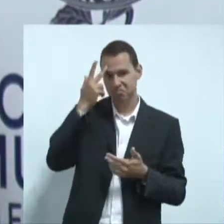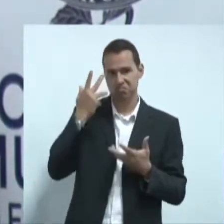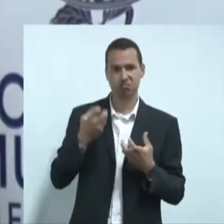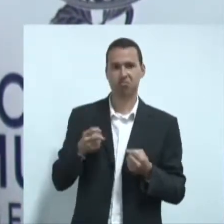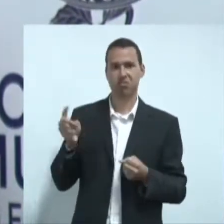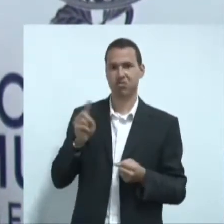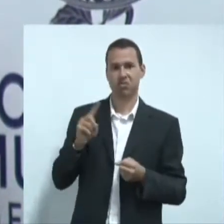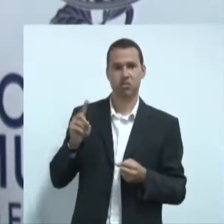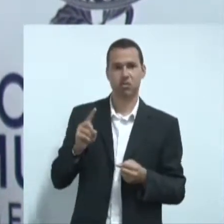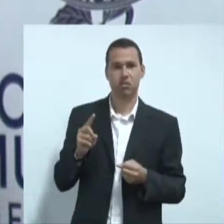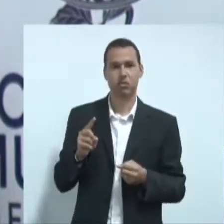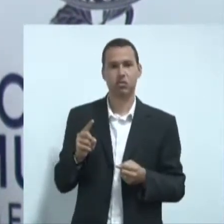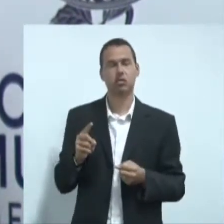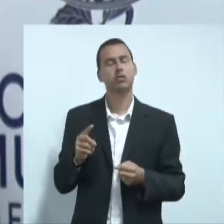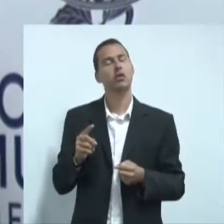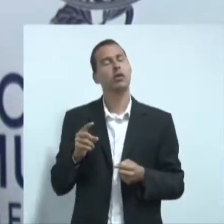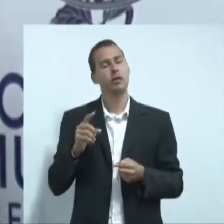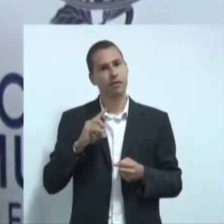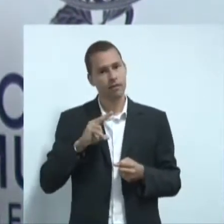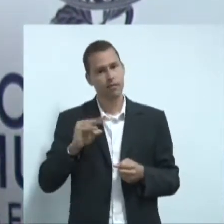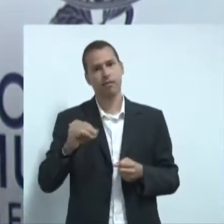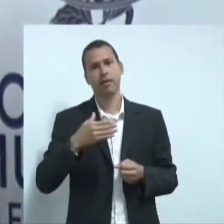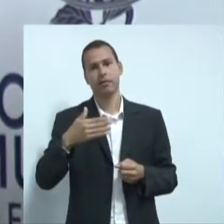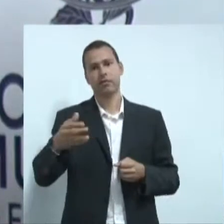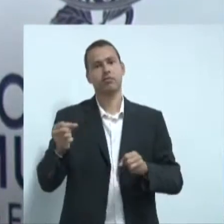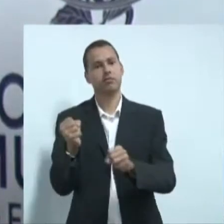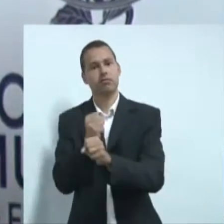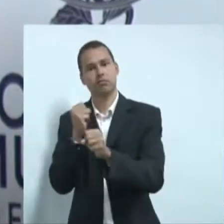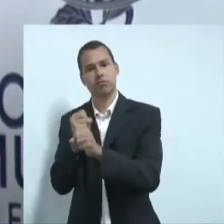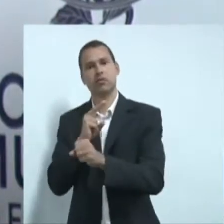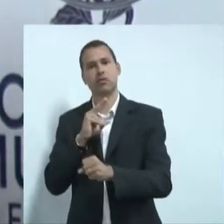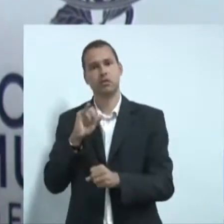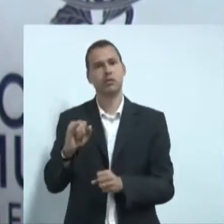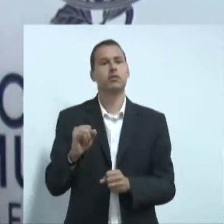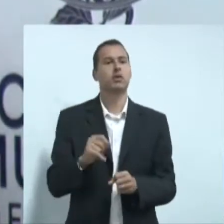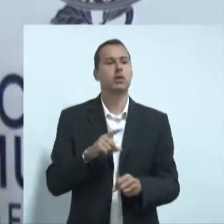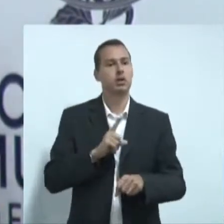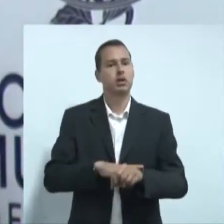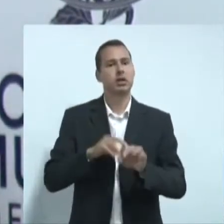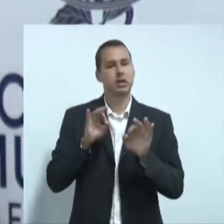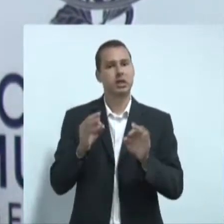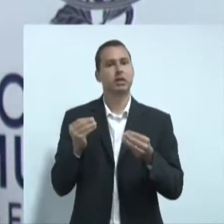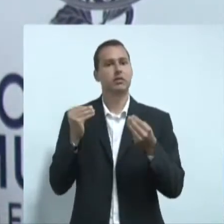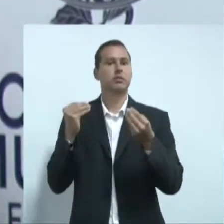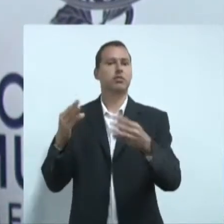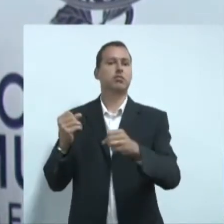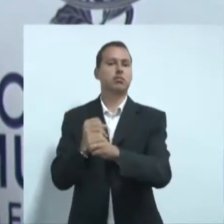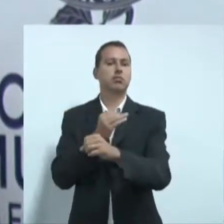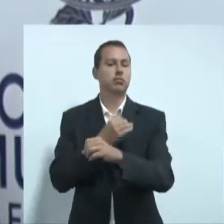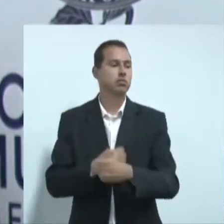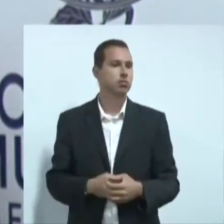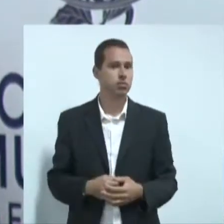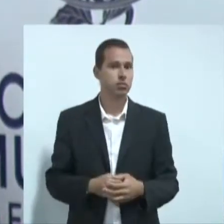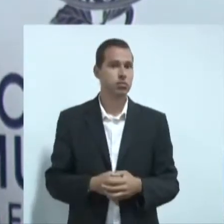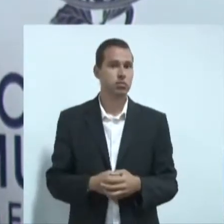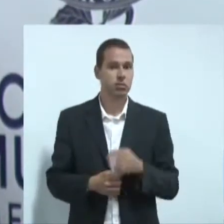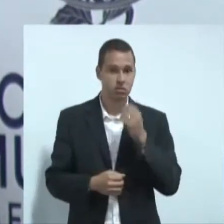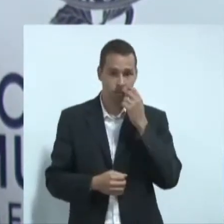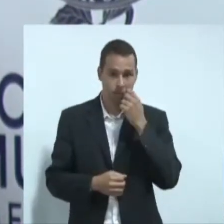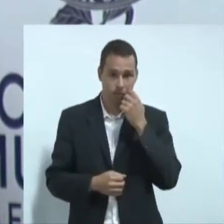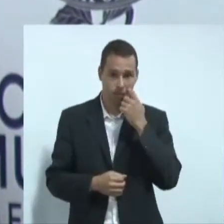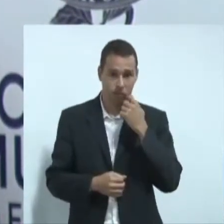vai fazer vai fazer sim o dinheiro está aí as obras vai ser entregue sim vai ser entregue